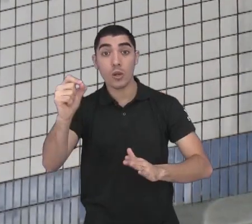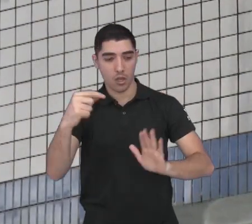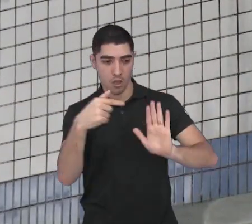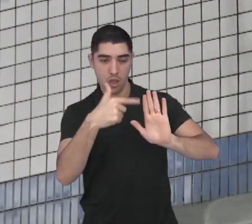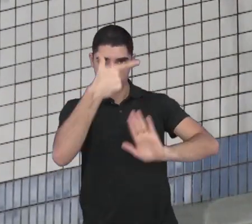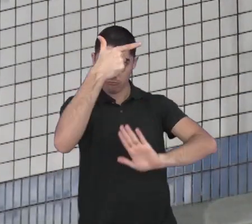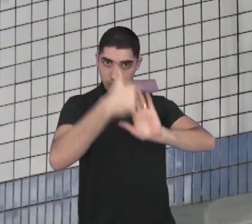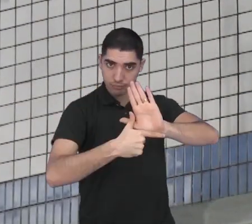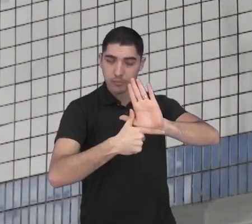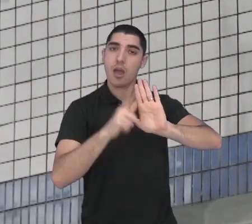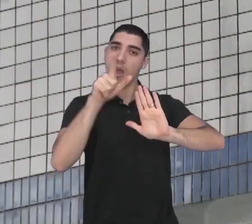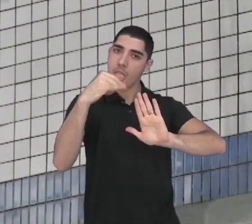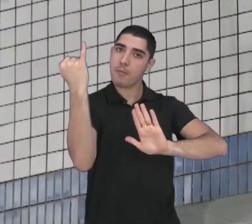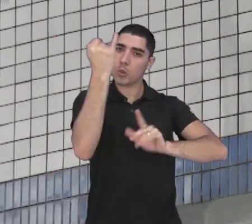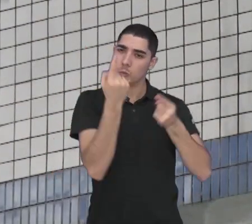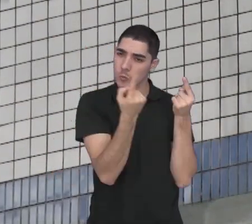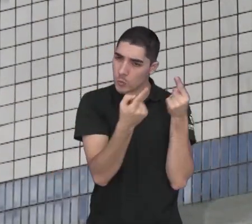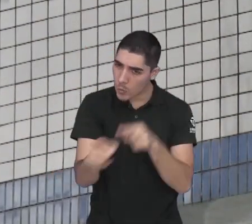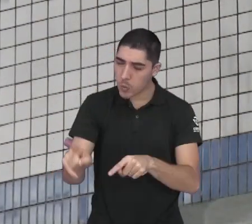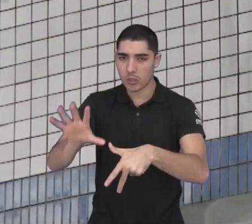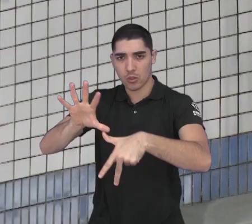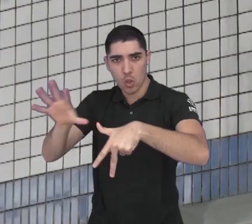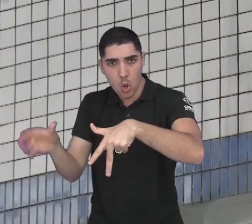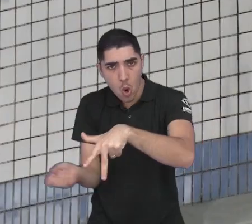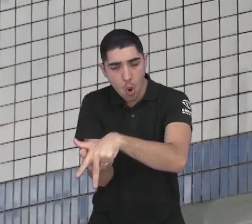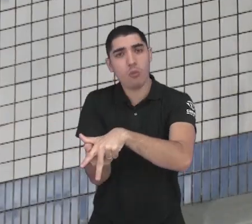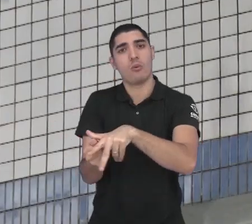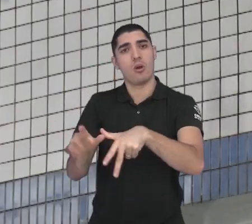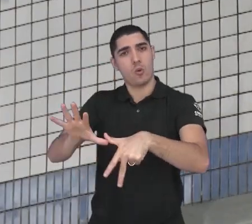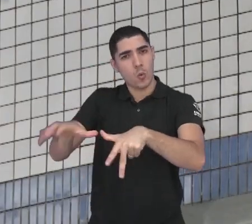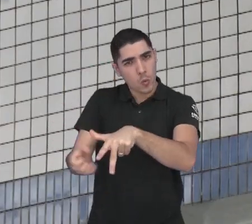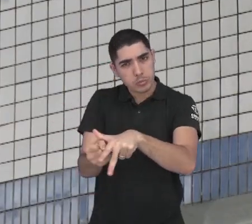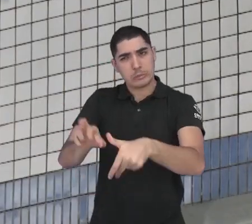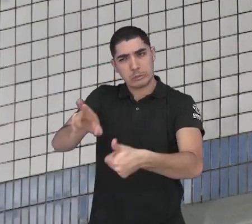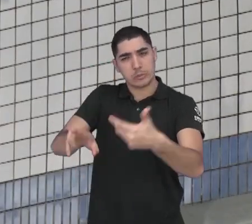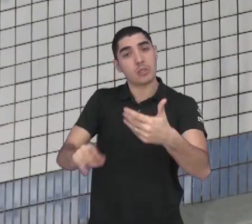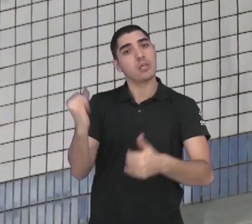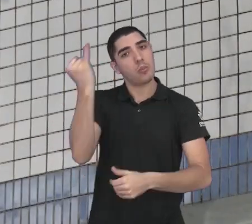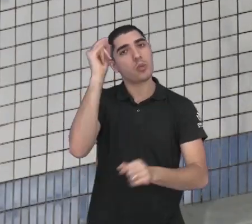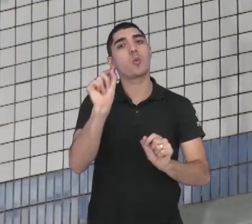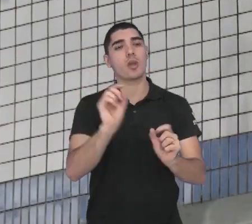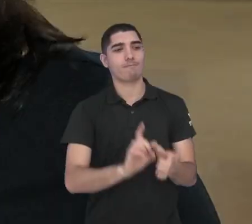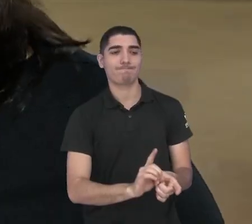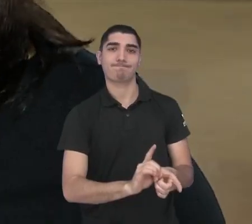Limpa representa um avanço no combate à corrupção e no fortalecimento da